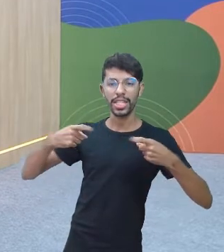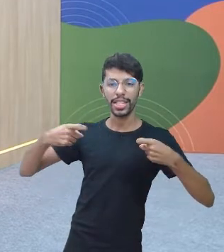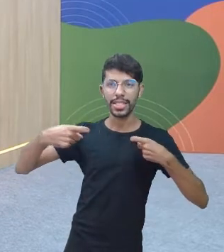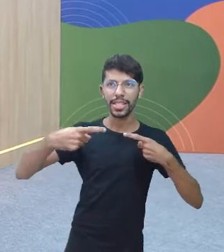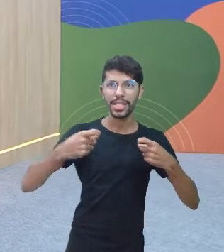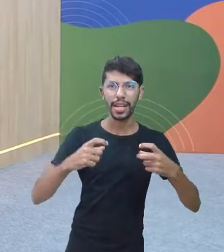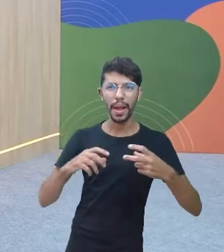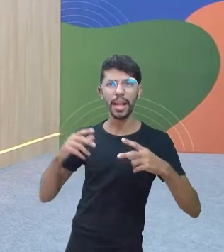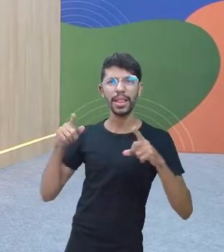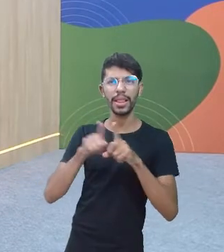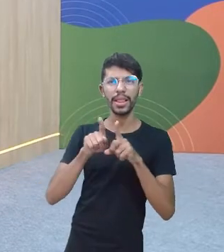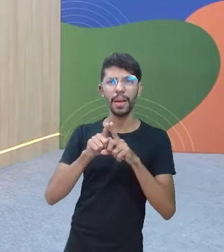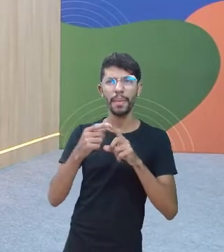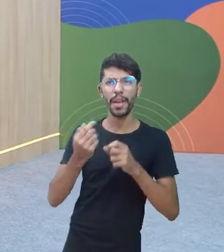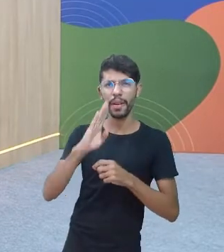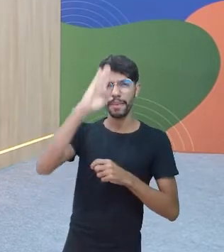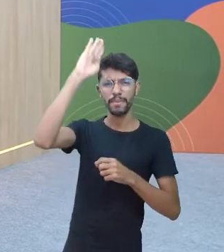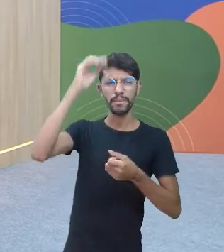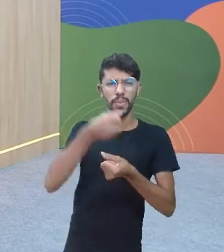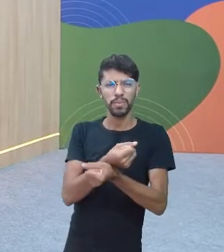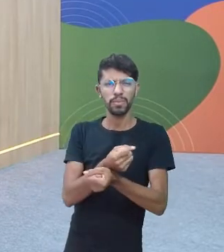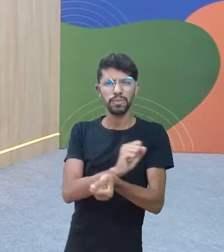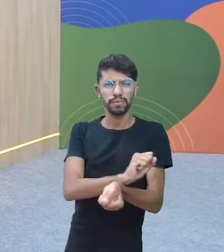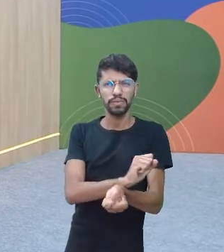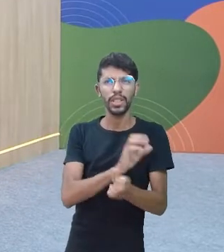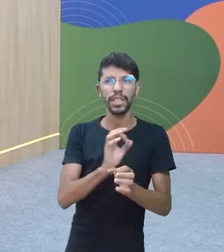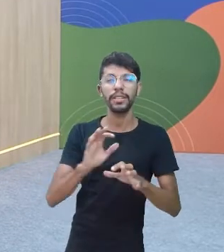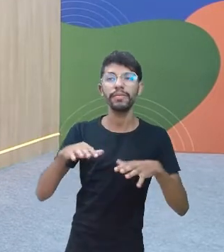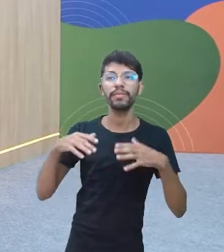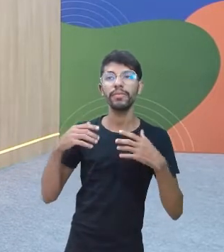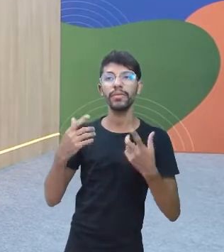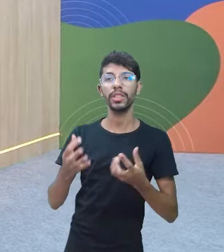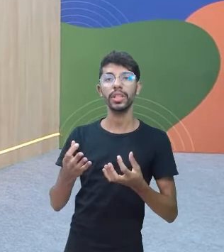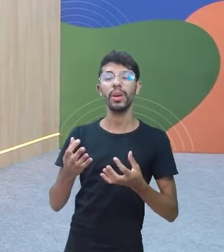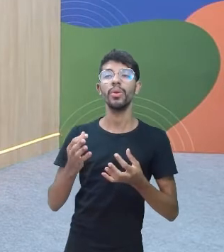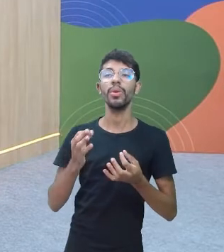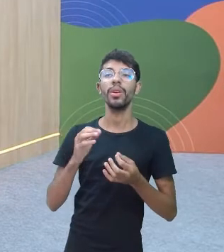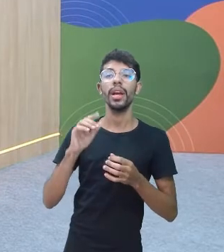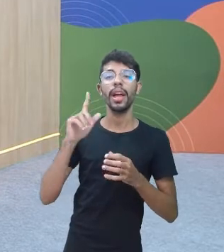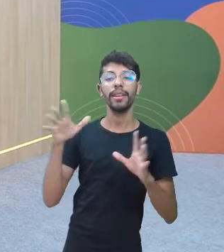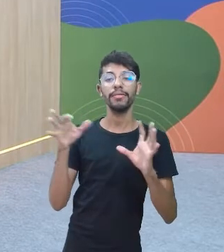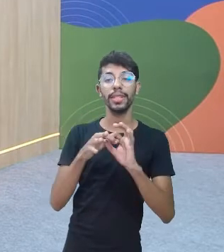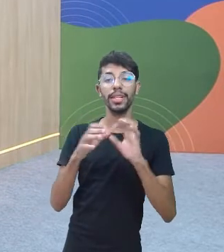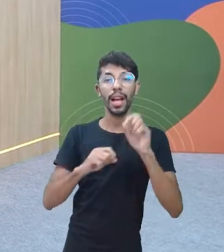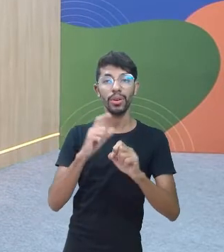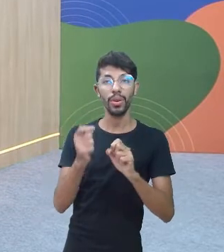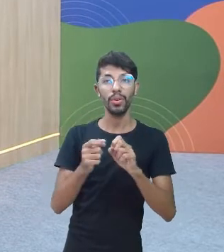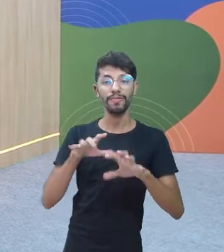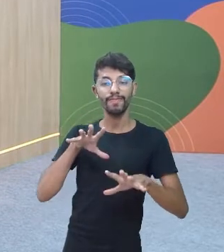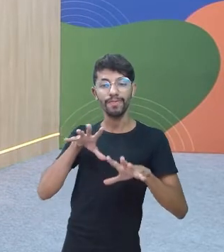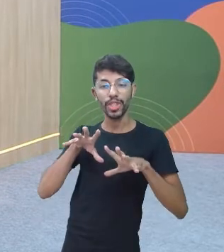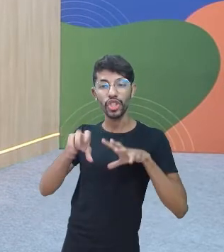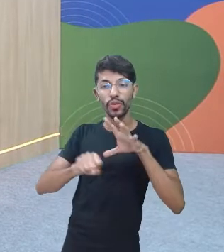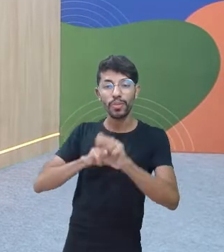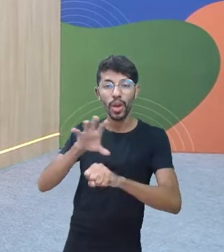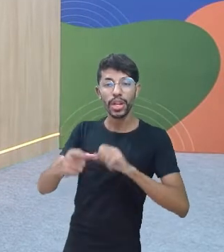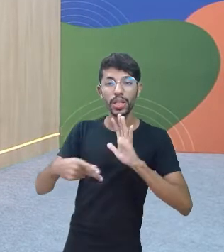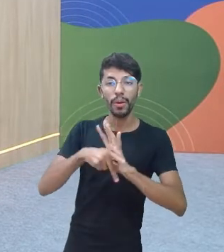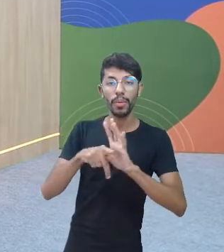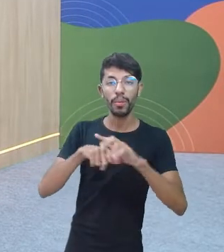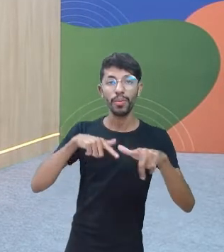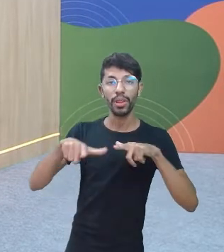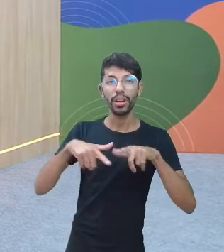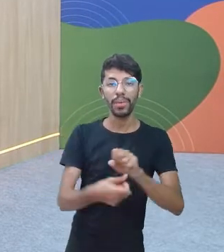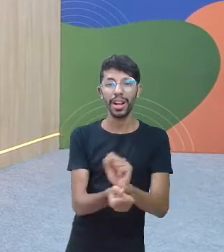escravos, pessoas escravizadas. Sabe que o Império Romano era muito pautado, baseado numa economia escravocrata, na exploração do trabalho escravo. E